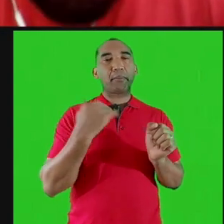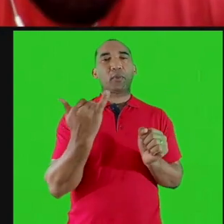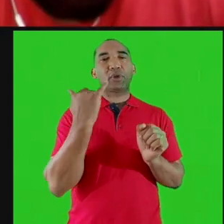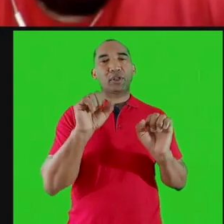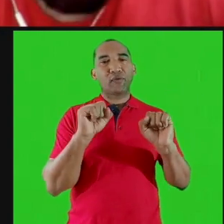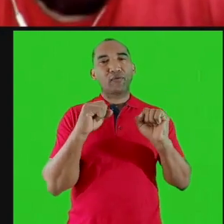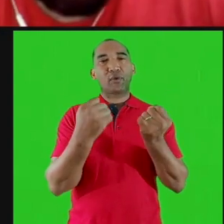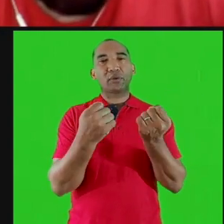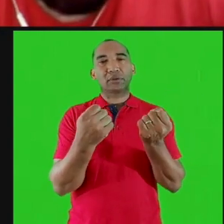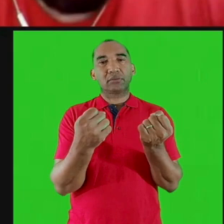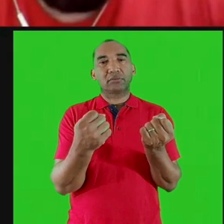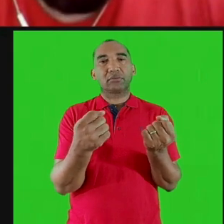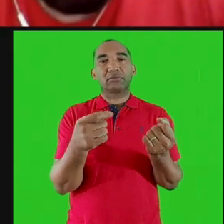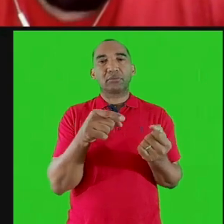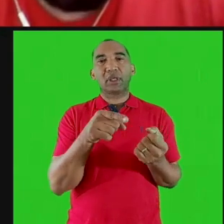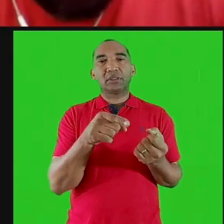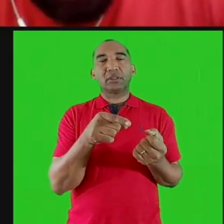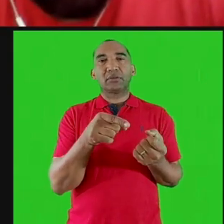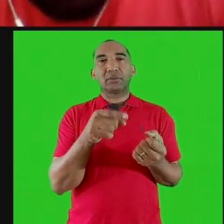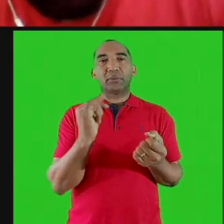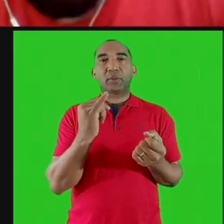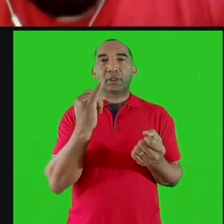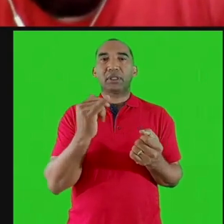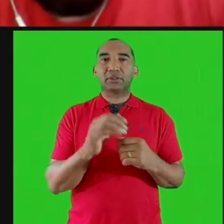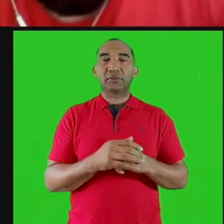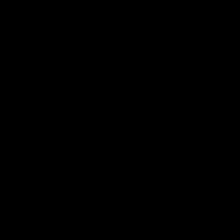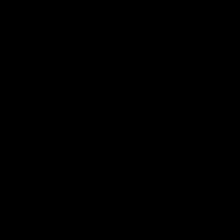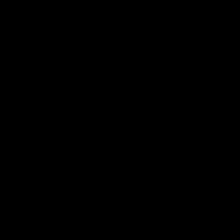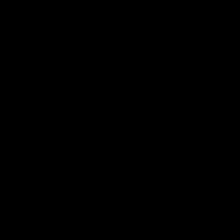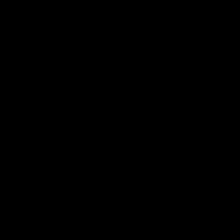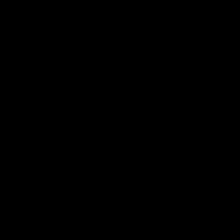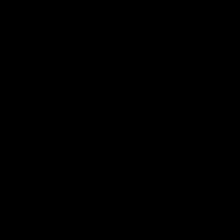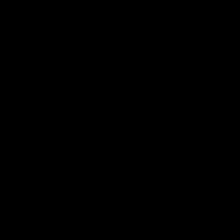Laila. Bastante. Tiraci